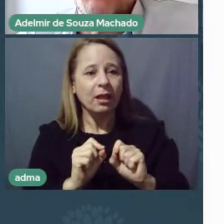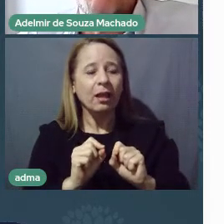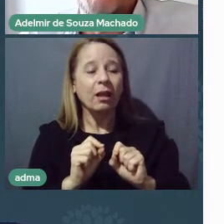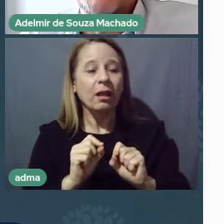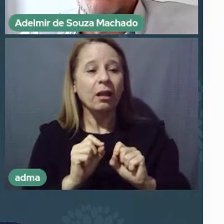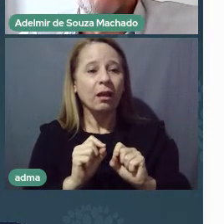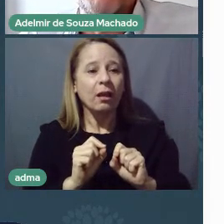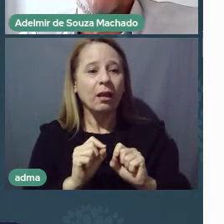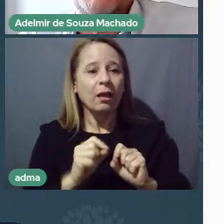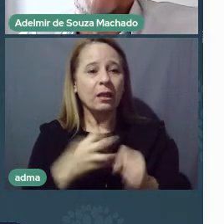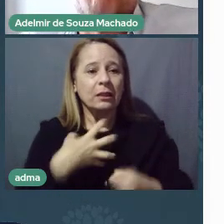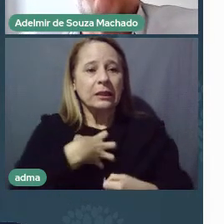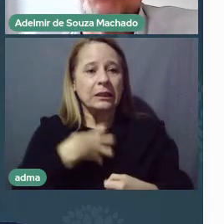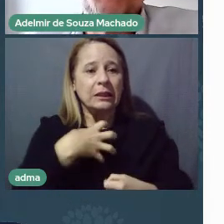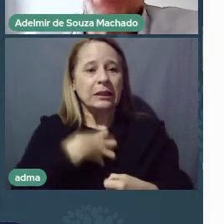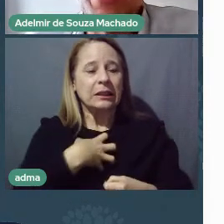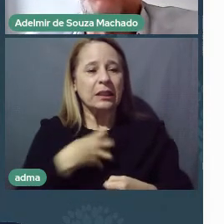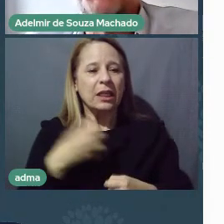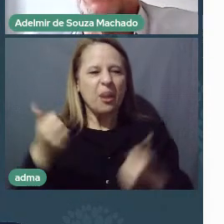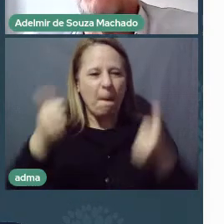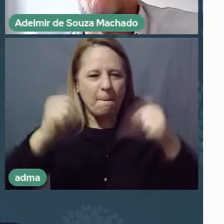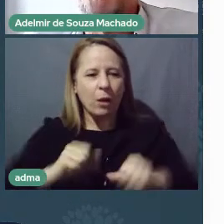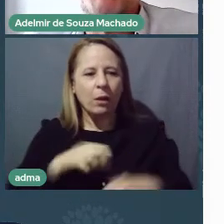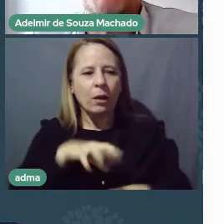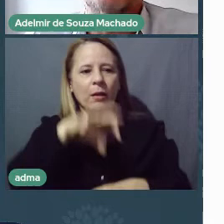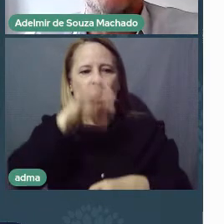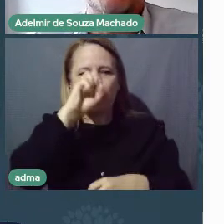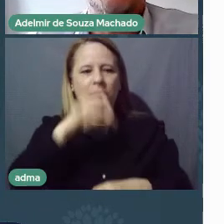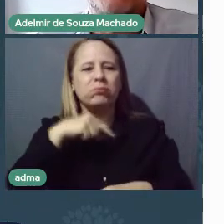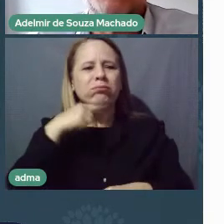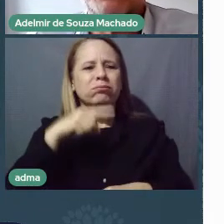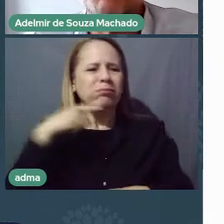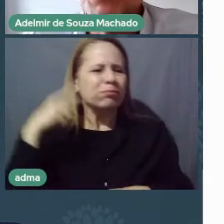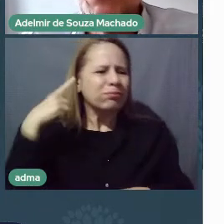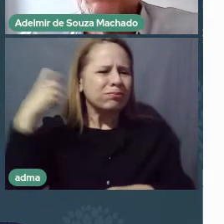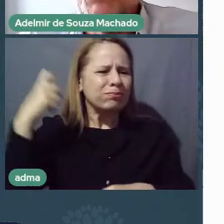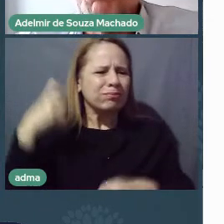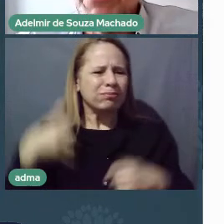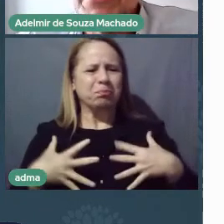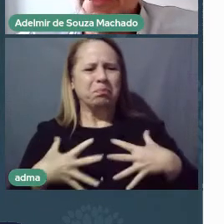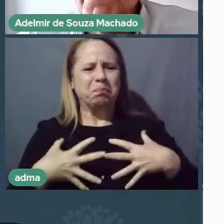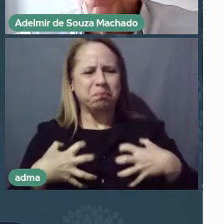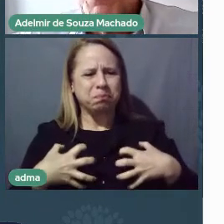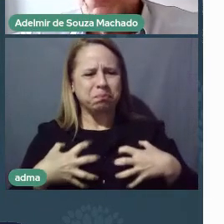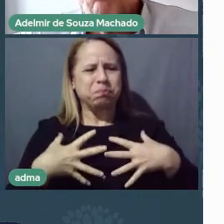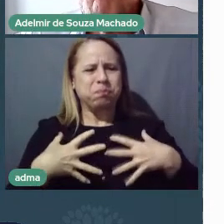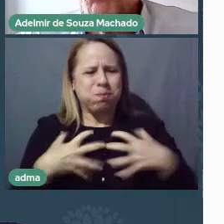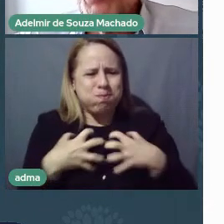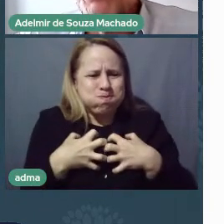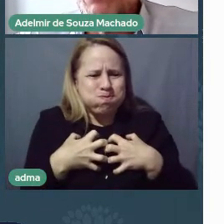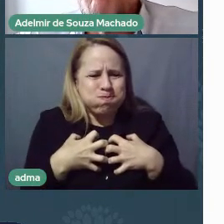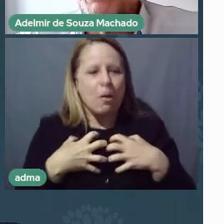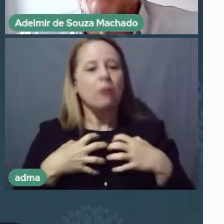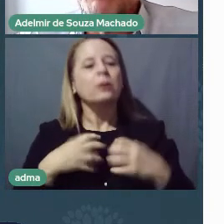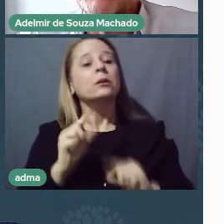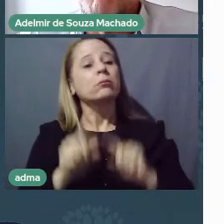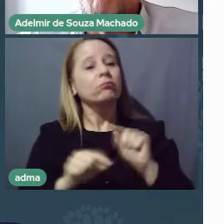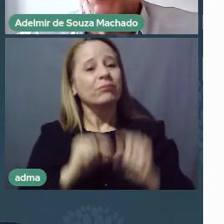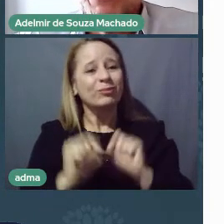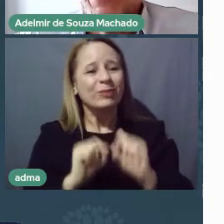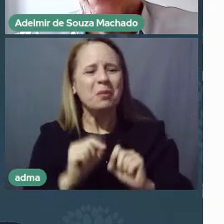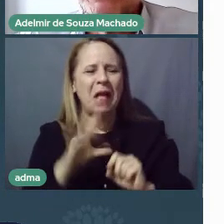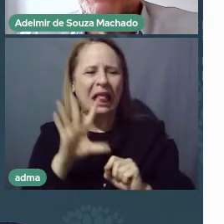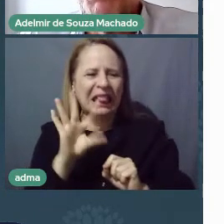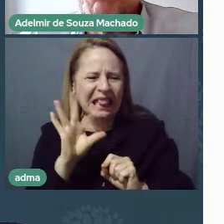coisas, os sintomas agudos, né? Falta de ar, o chiado no peito, aquela sensação de opressão, e muita